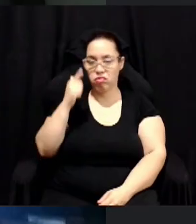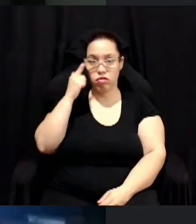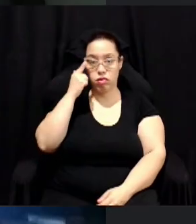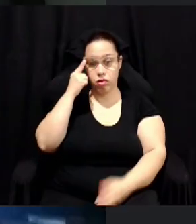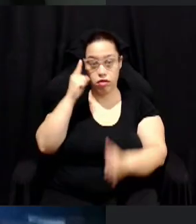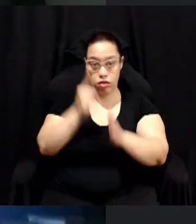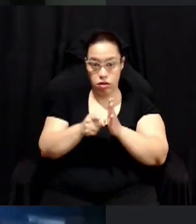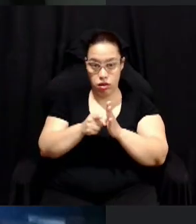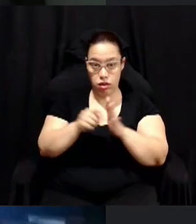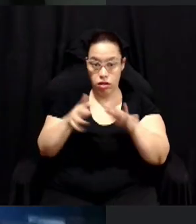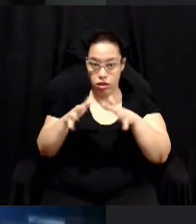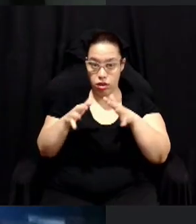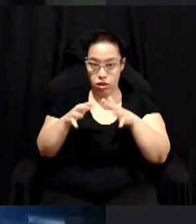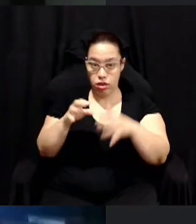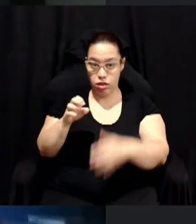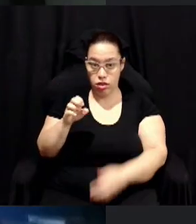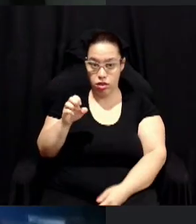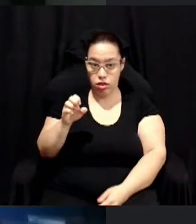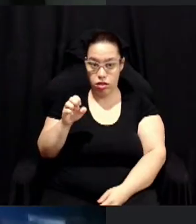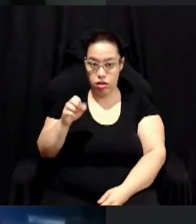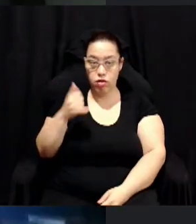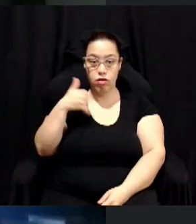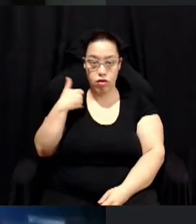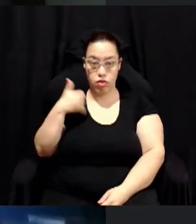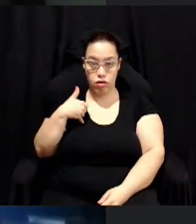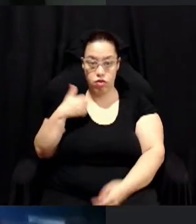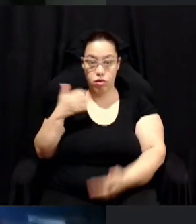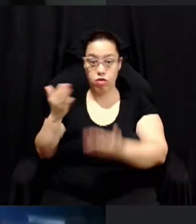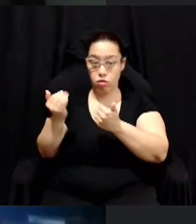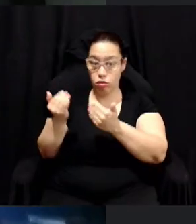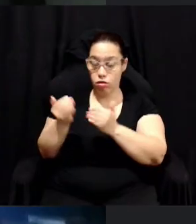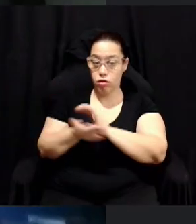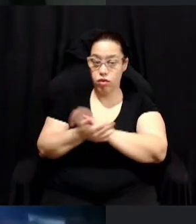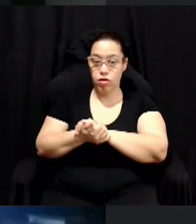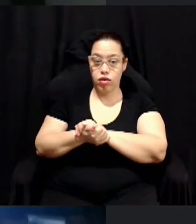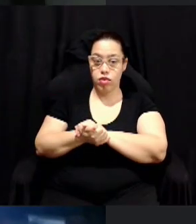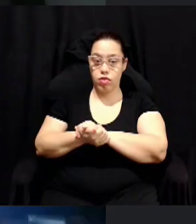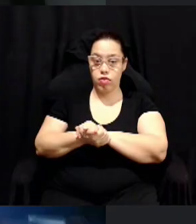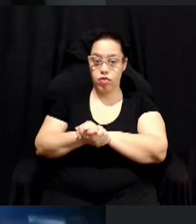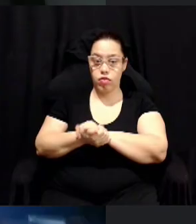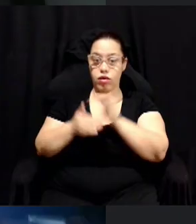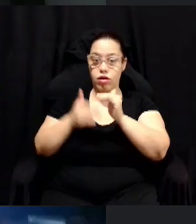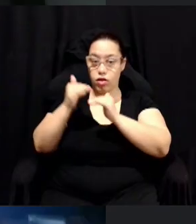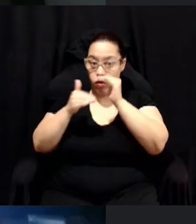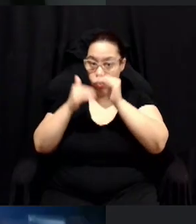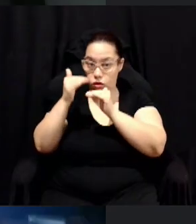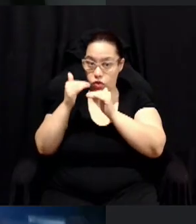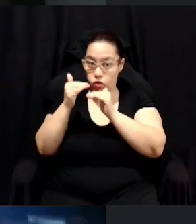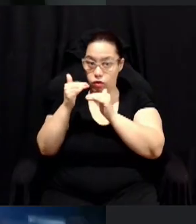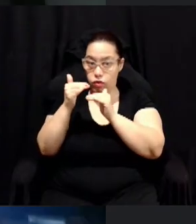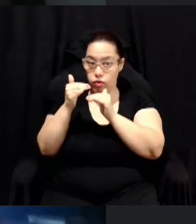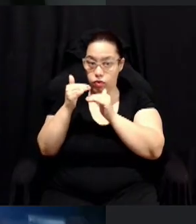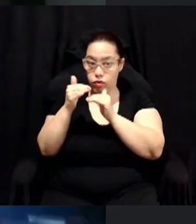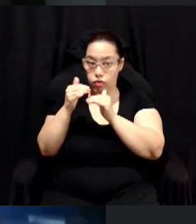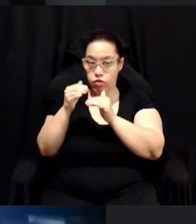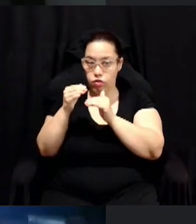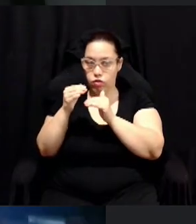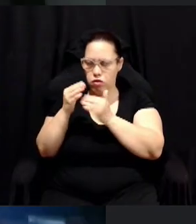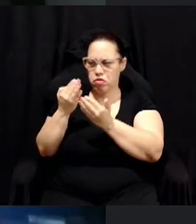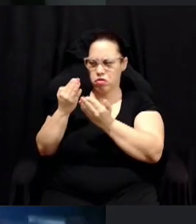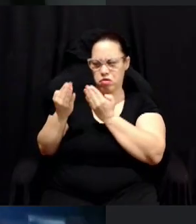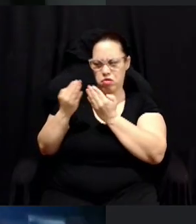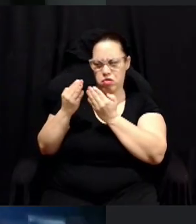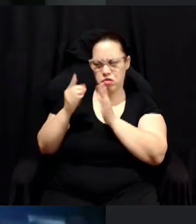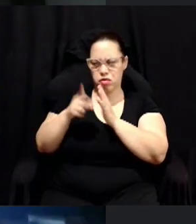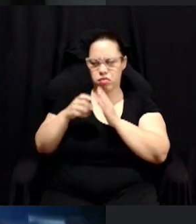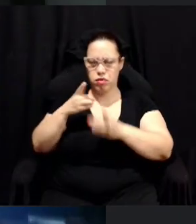tremor essencial, por causa da minha idade, que é muito comum em pessoas jovens, só que como ela evoluiu, né? Depois tive diagnóstico de depressão, que